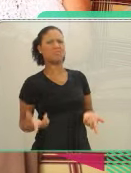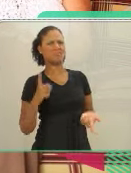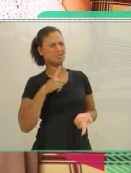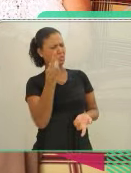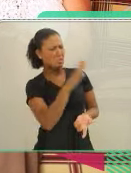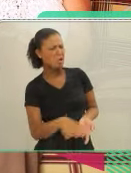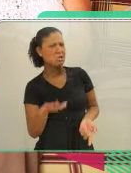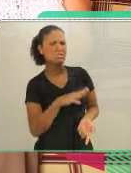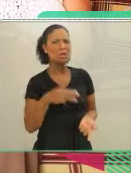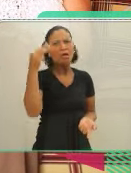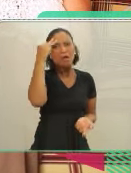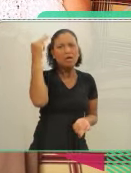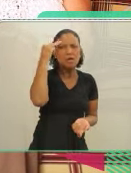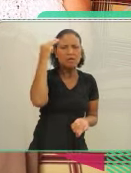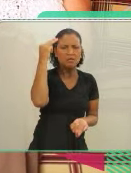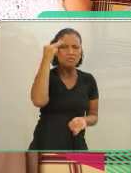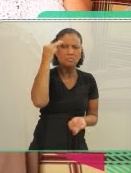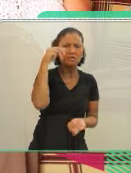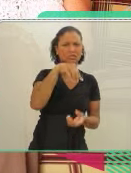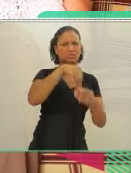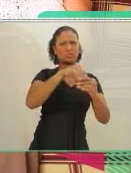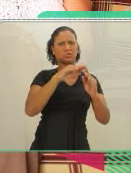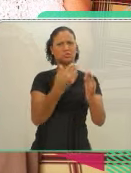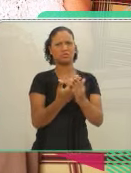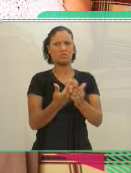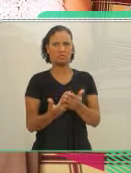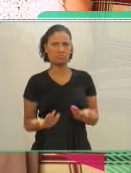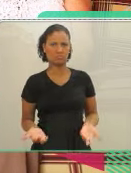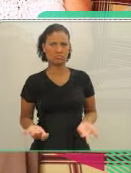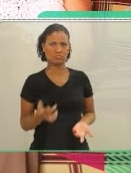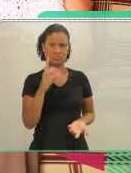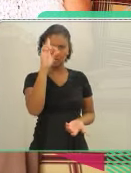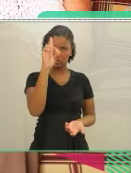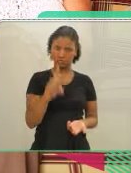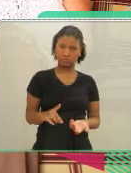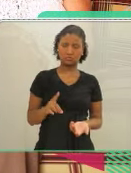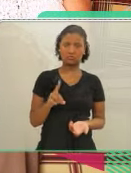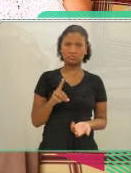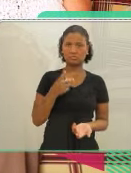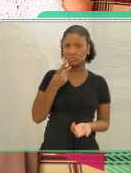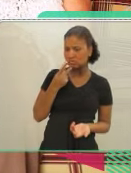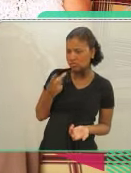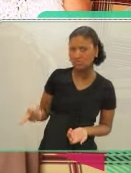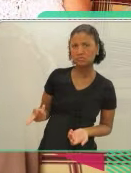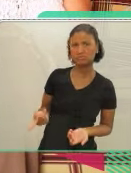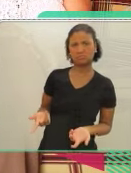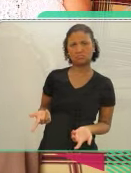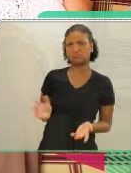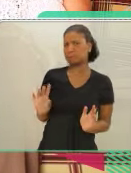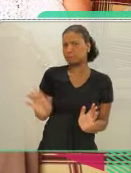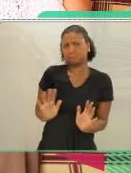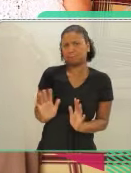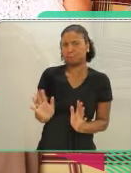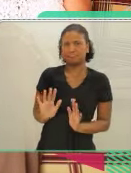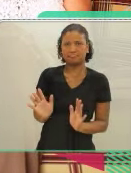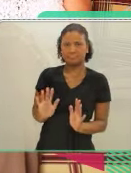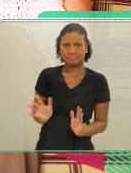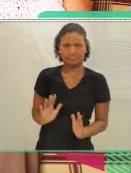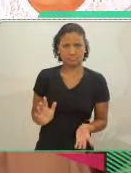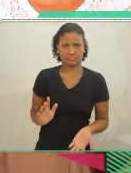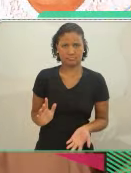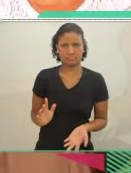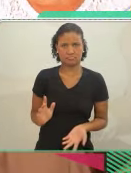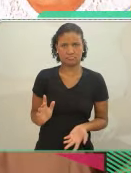E essa mãe reclamou que tinha uma criança mongoloide na escola.